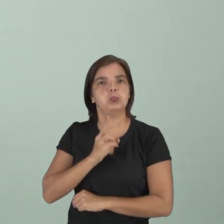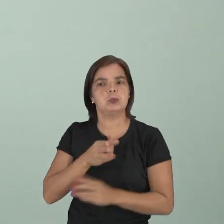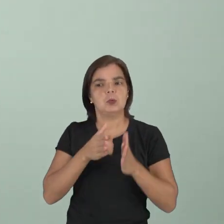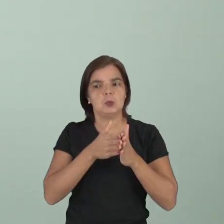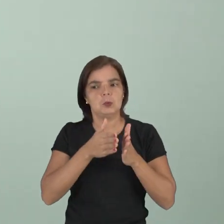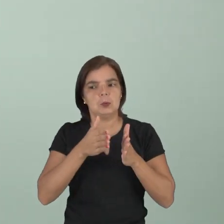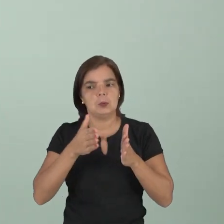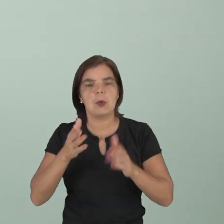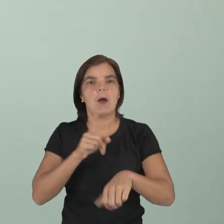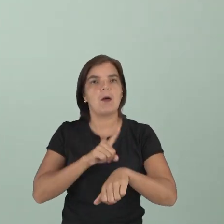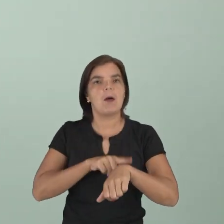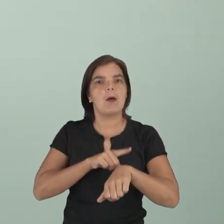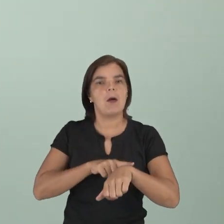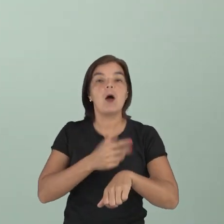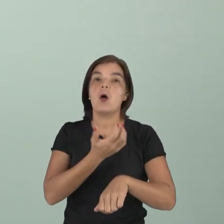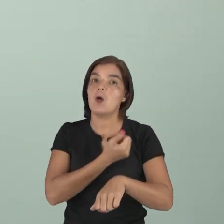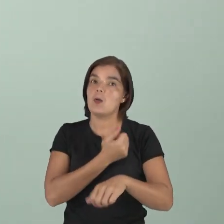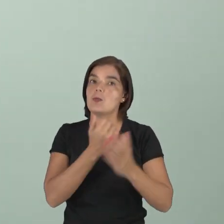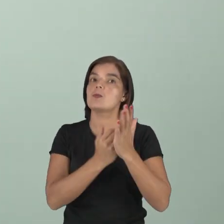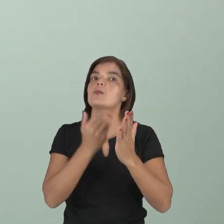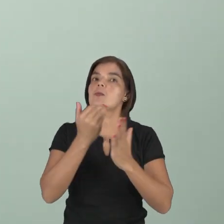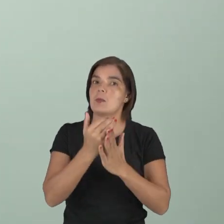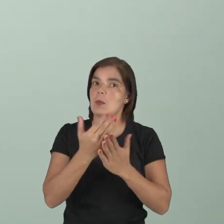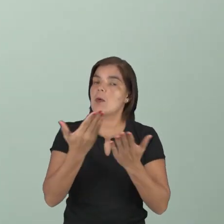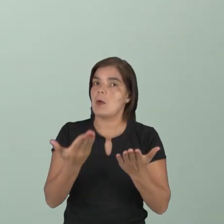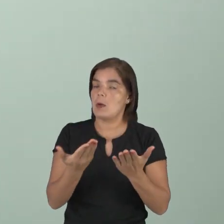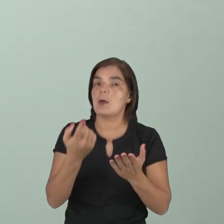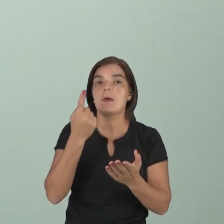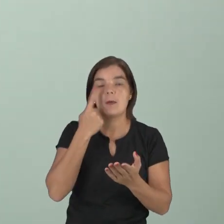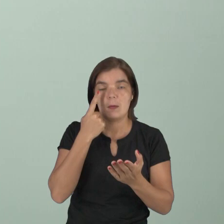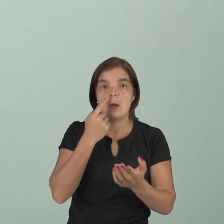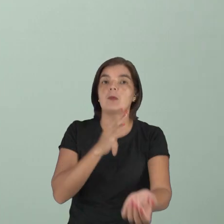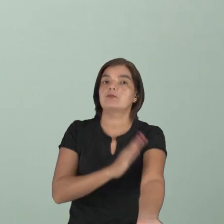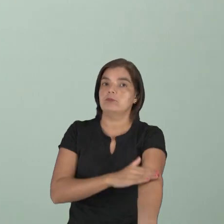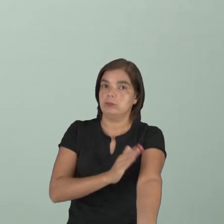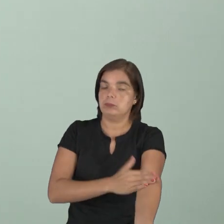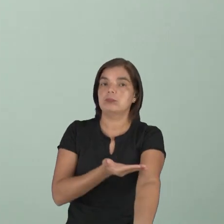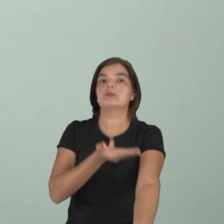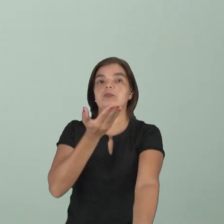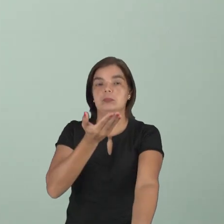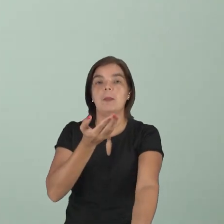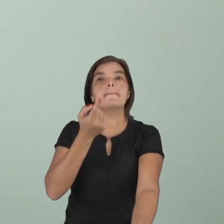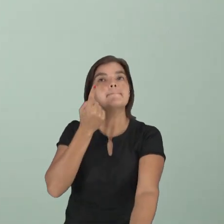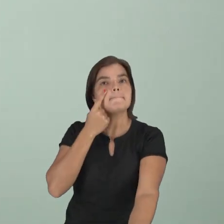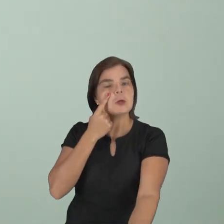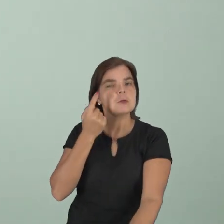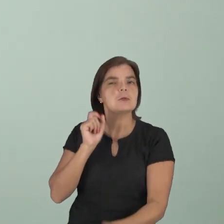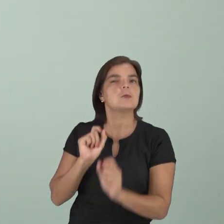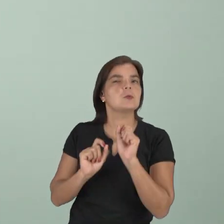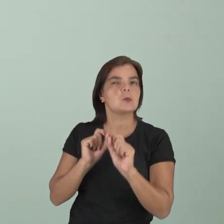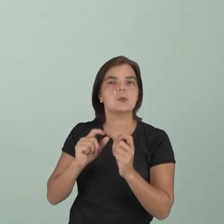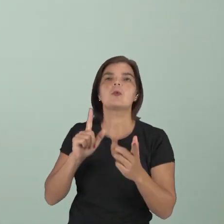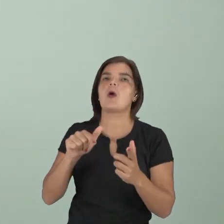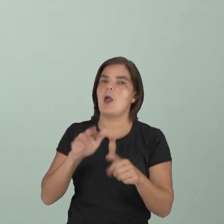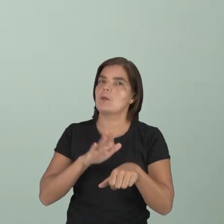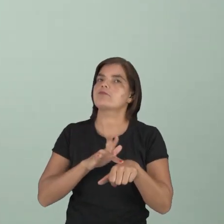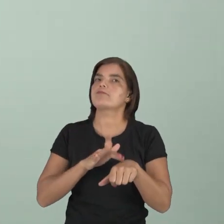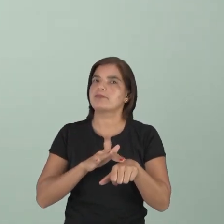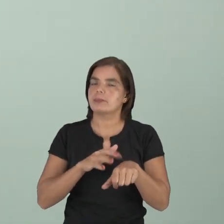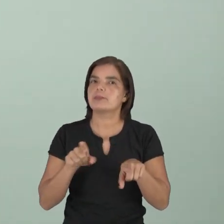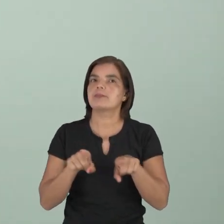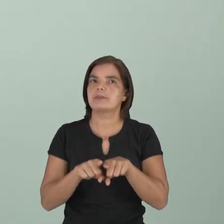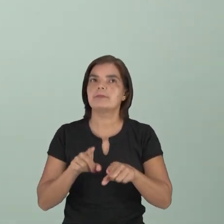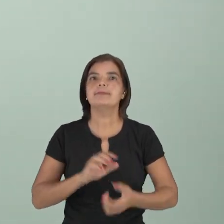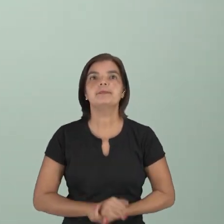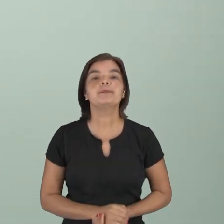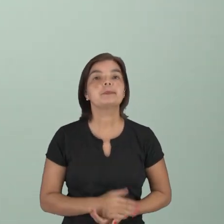um intervalo de tempo nesses valores altos, então nesse caso é configurada a hipertensão. Tem que verificar que isso é no intervalo de